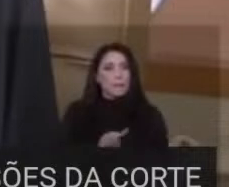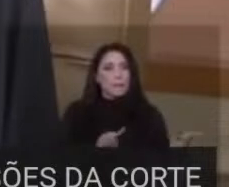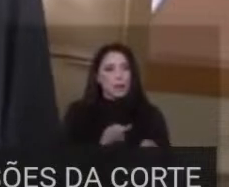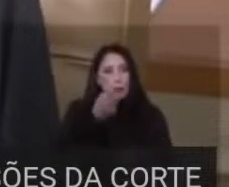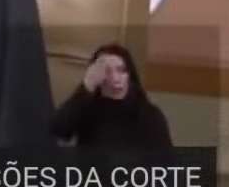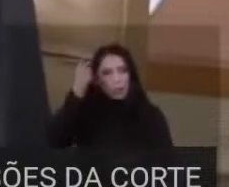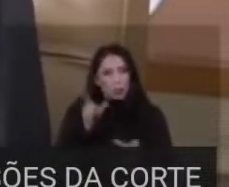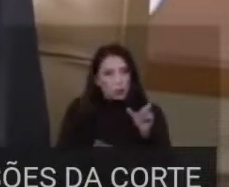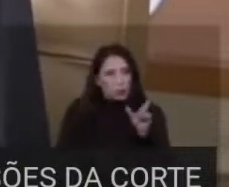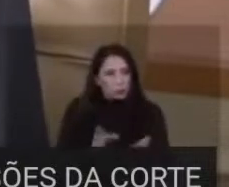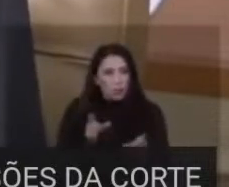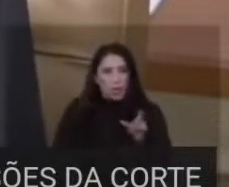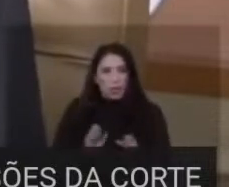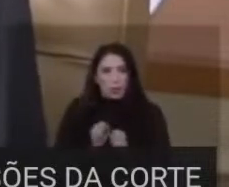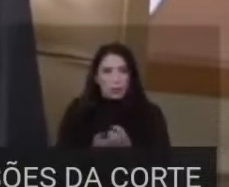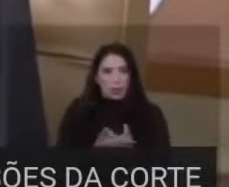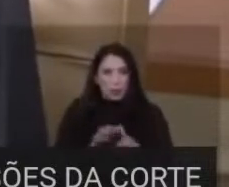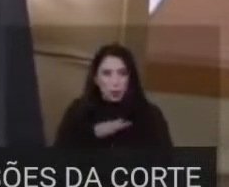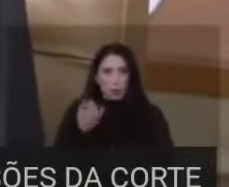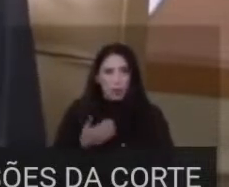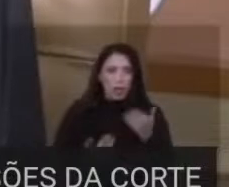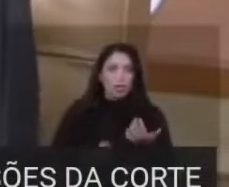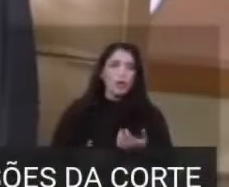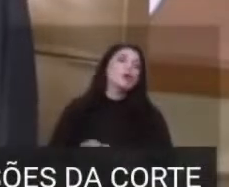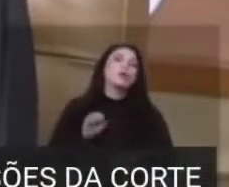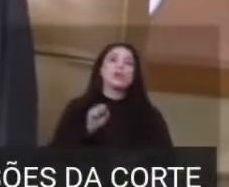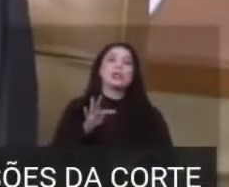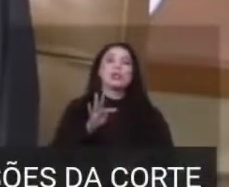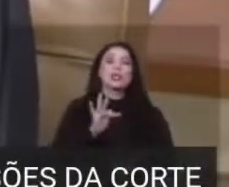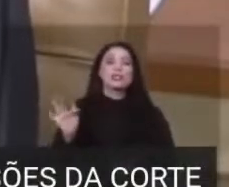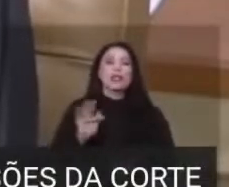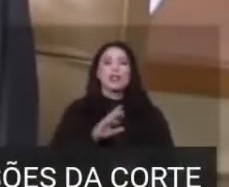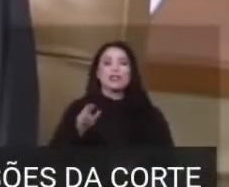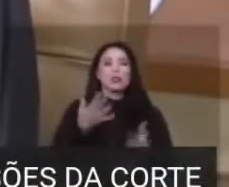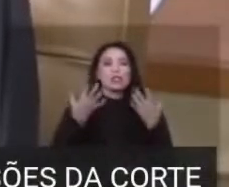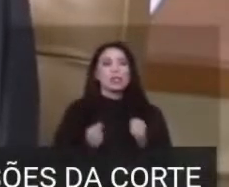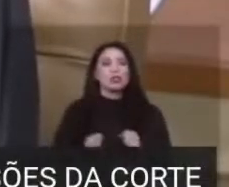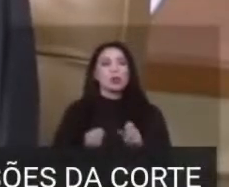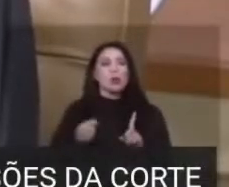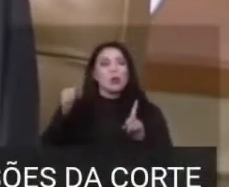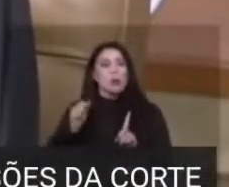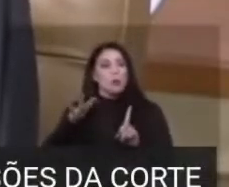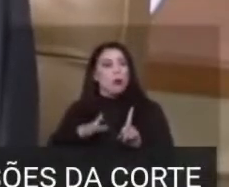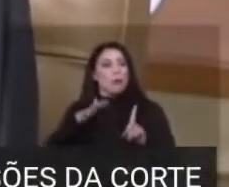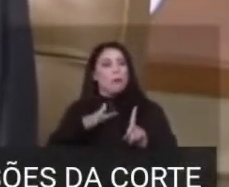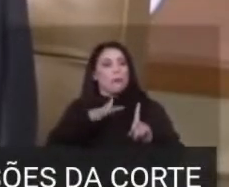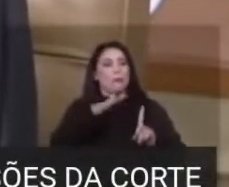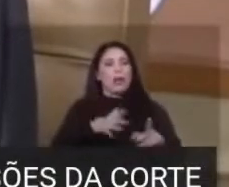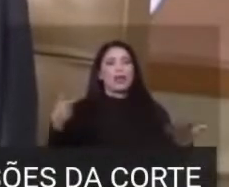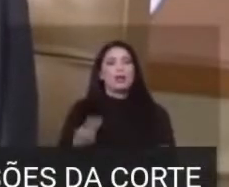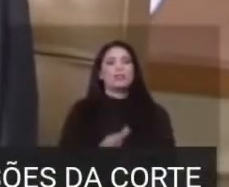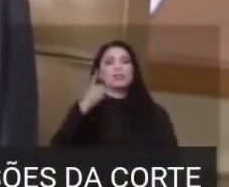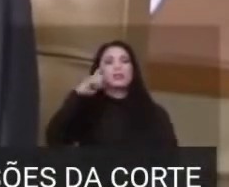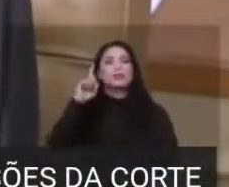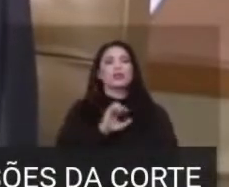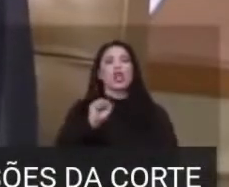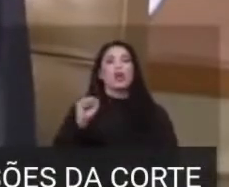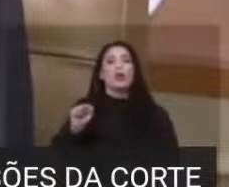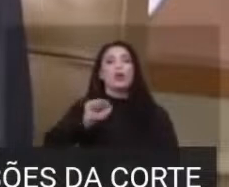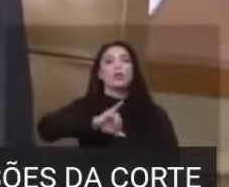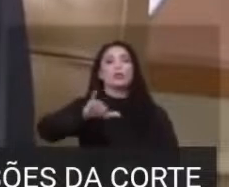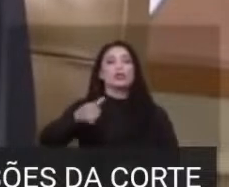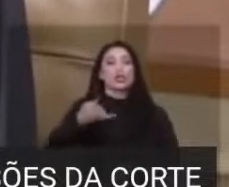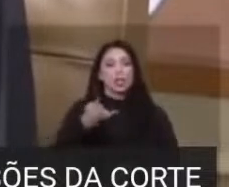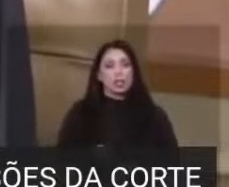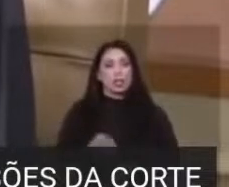né? Não sucumbiu ao populismo iliberal responsável pelo trágico 8 de janeiro, o dia da